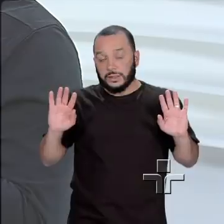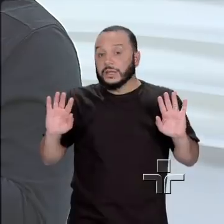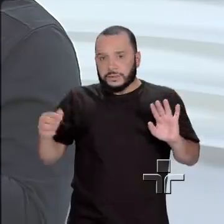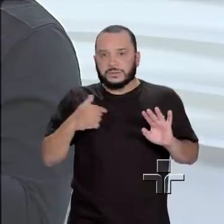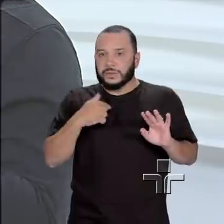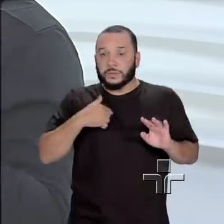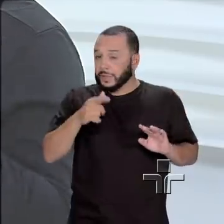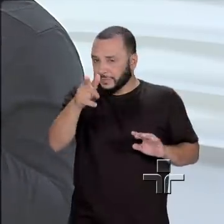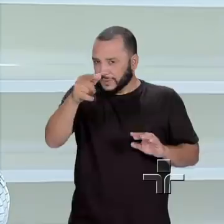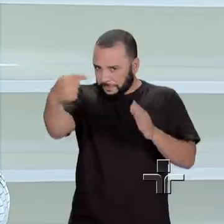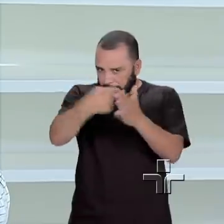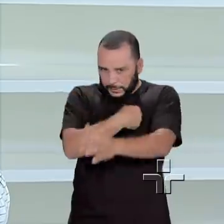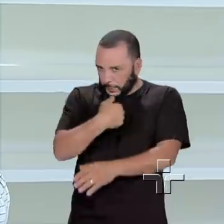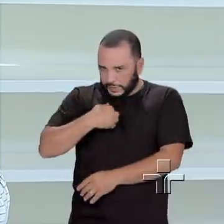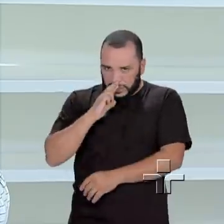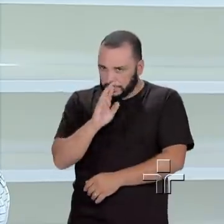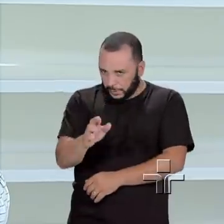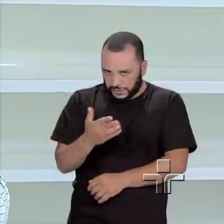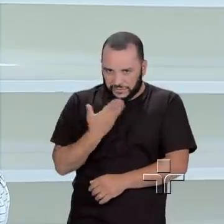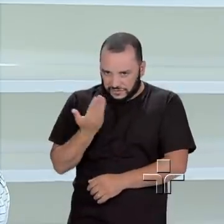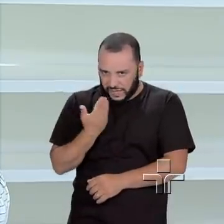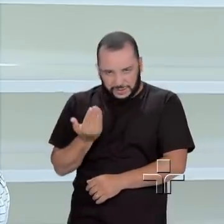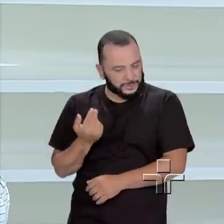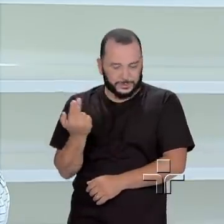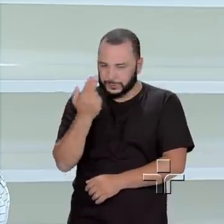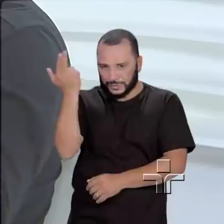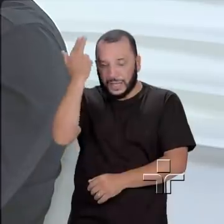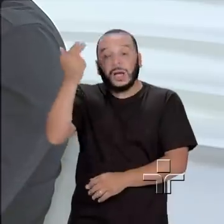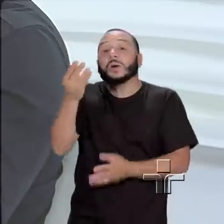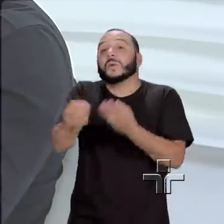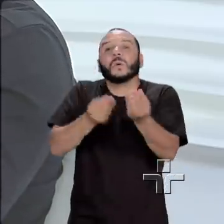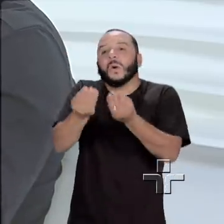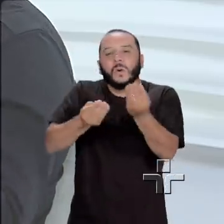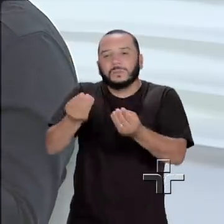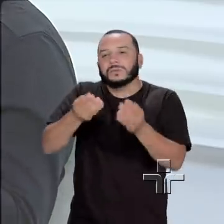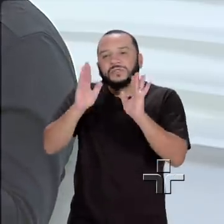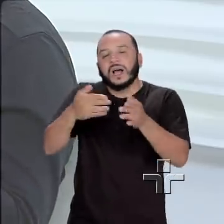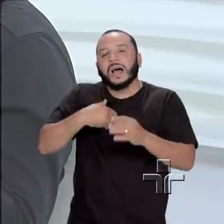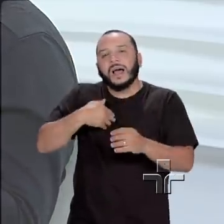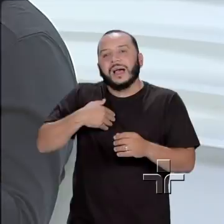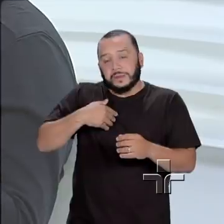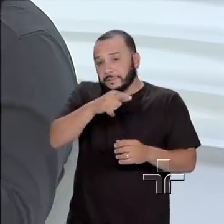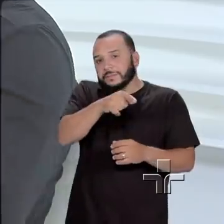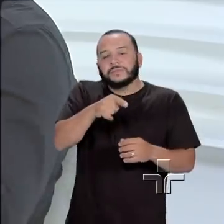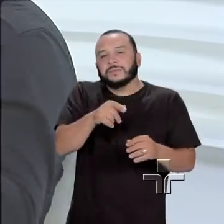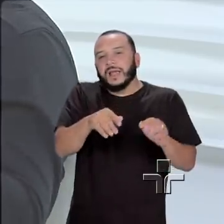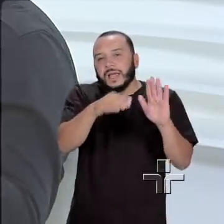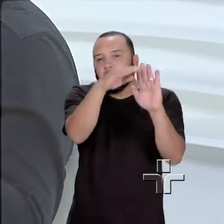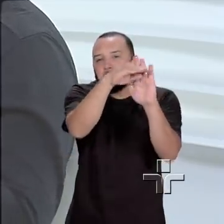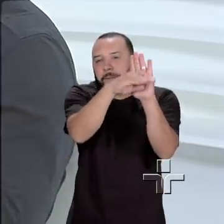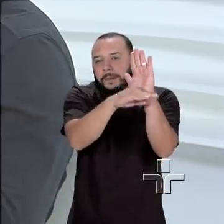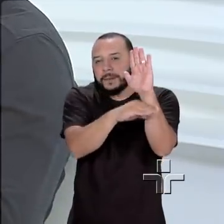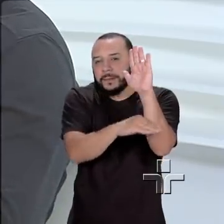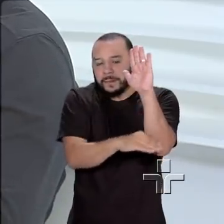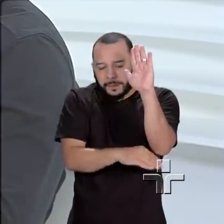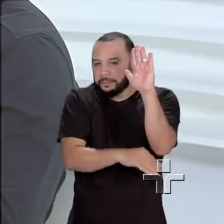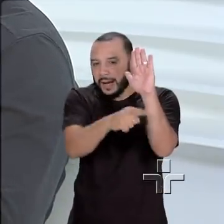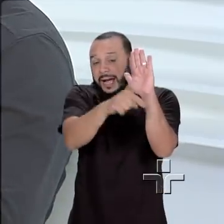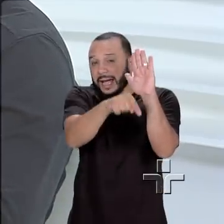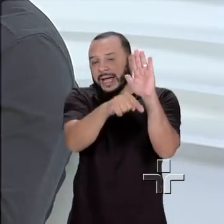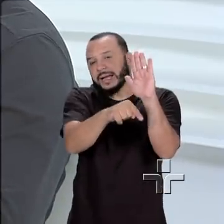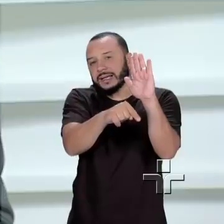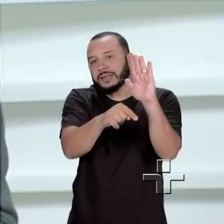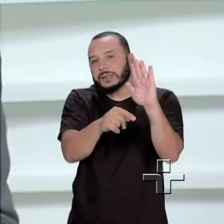sua pergunta. Como é que a gente evita essa polarização das respostas das máquinas de busca? Eu não conheço nenhuma resposta simples para